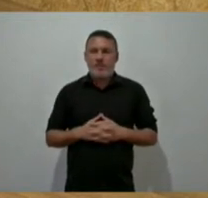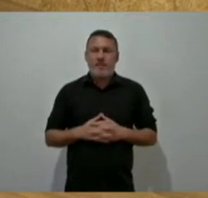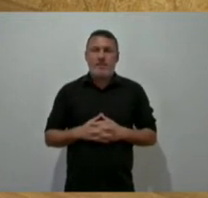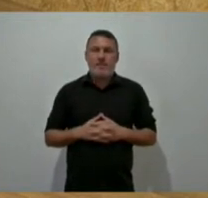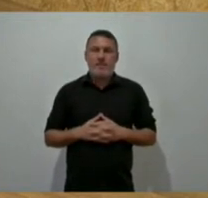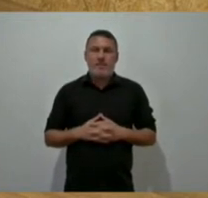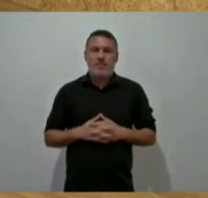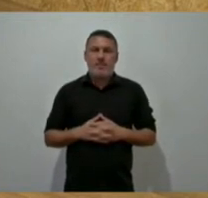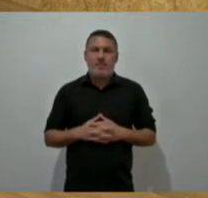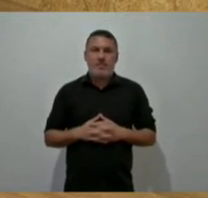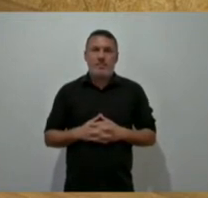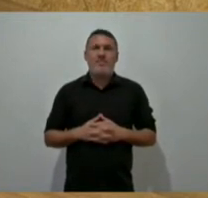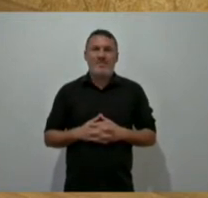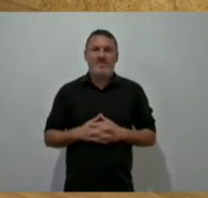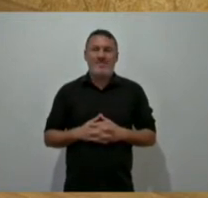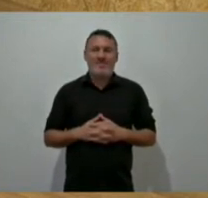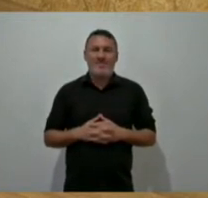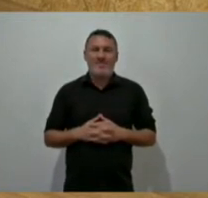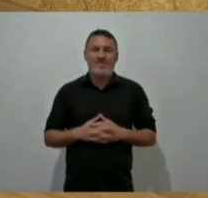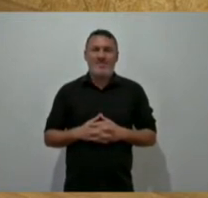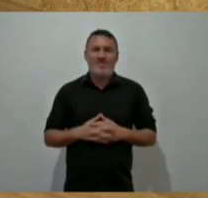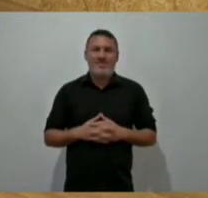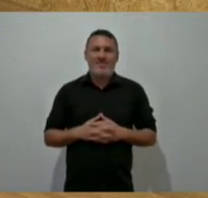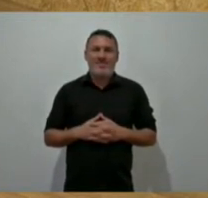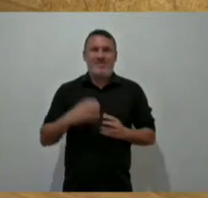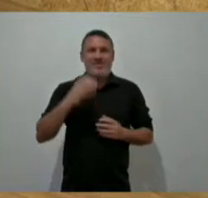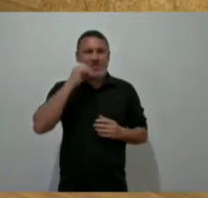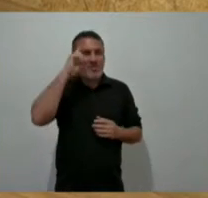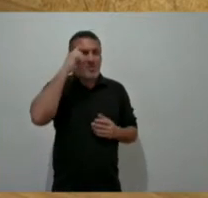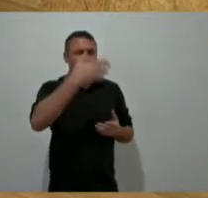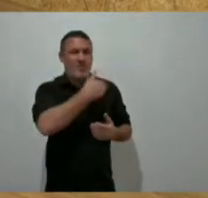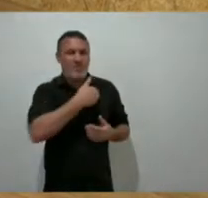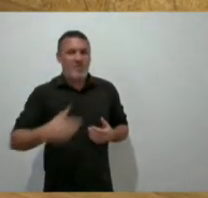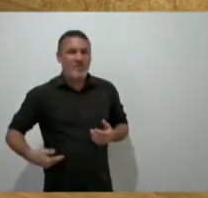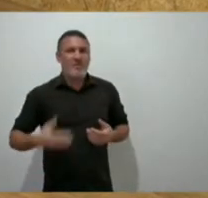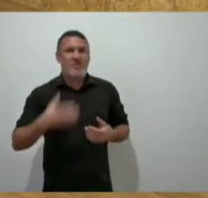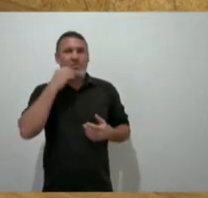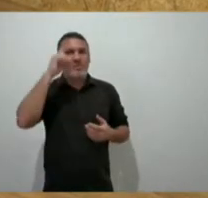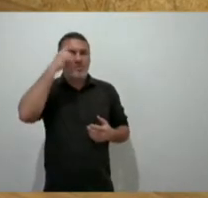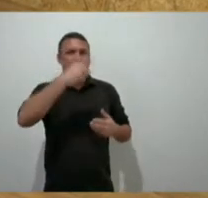Bom dia a todos, bom dia governador, bom dia ministro Nelson Jobim,